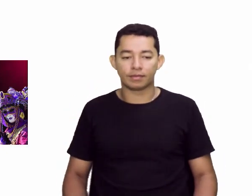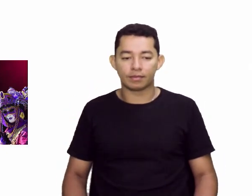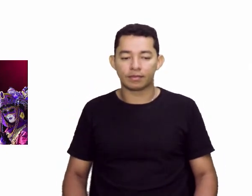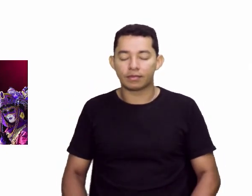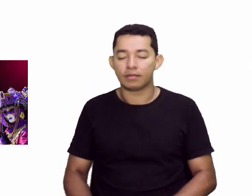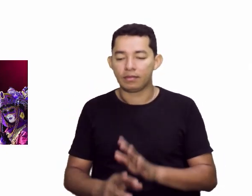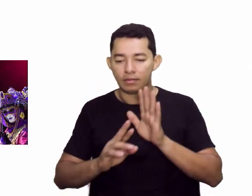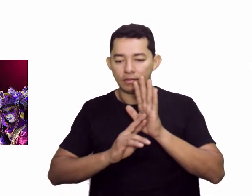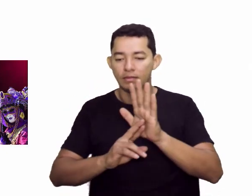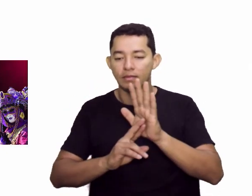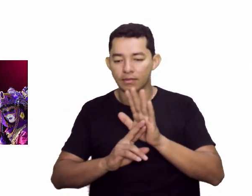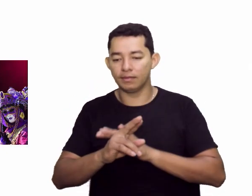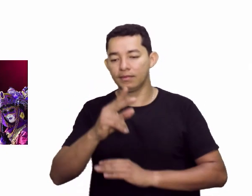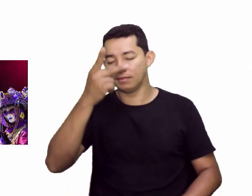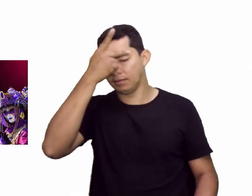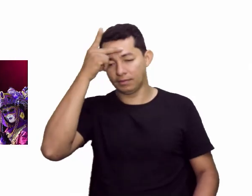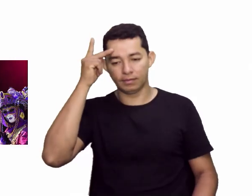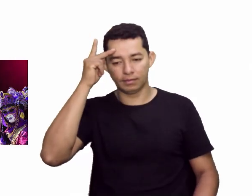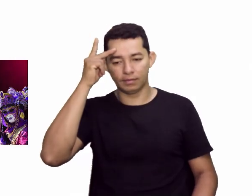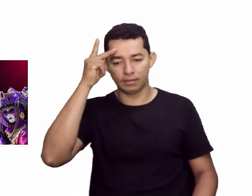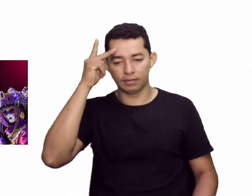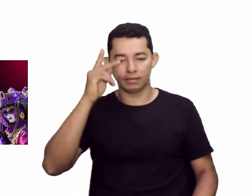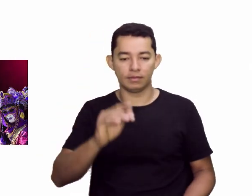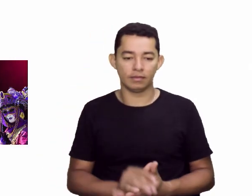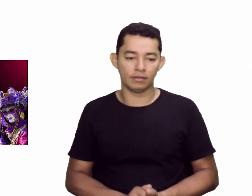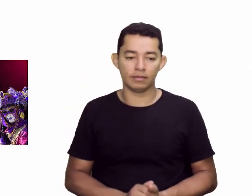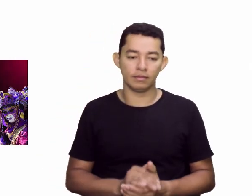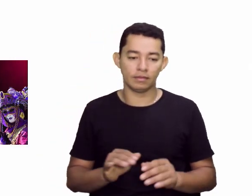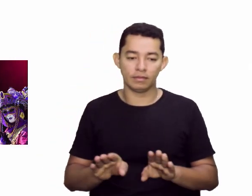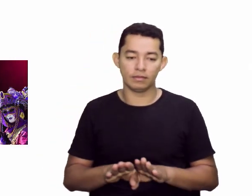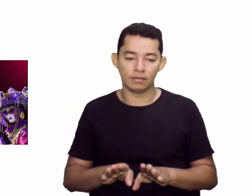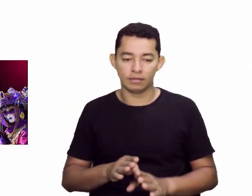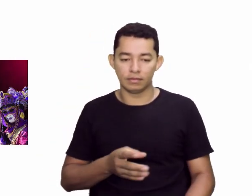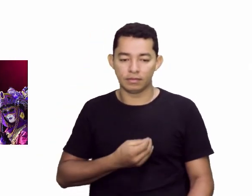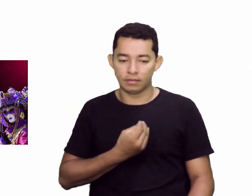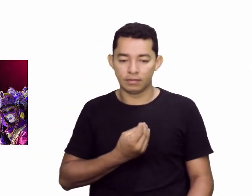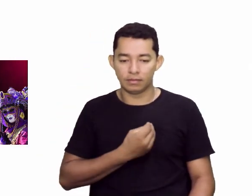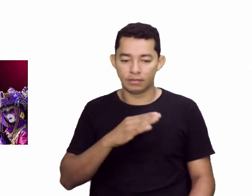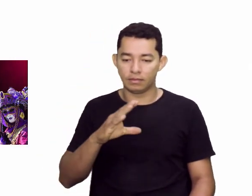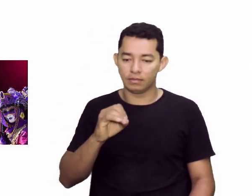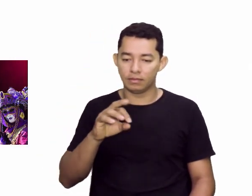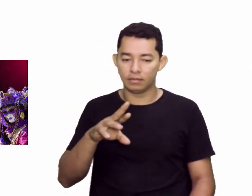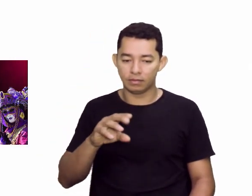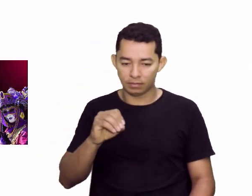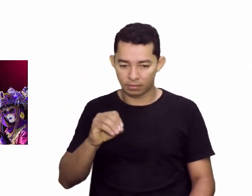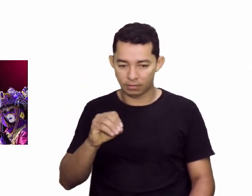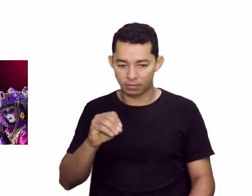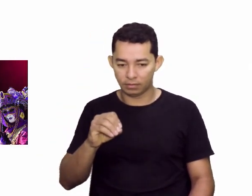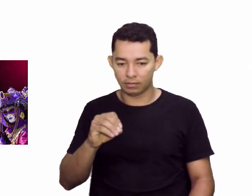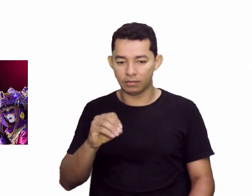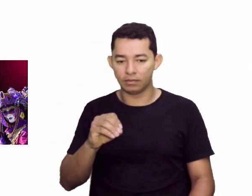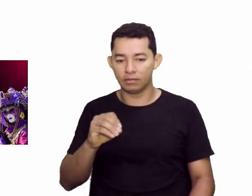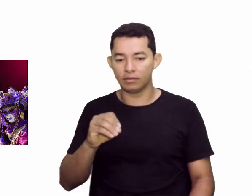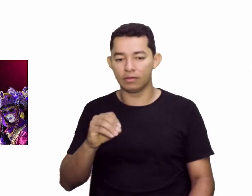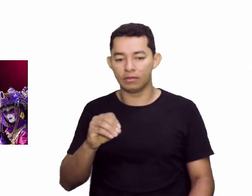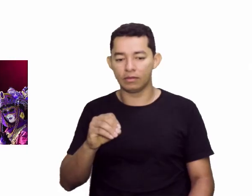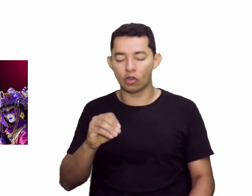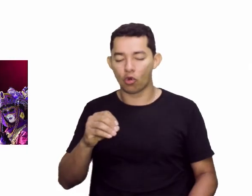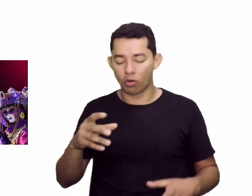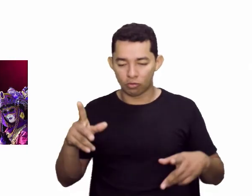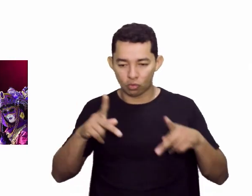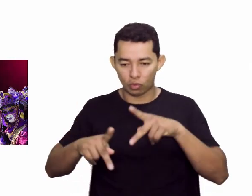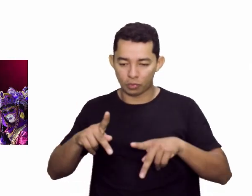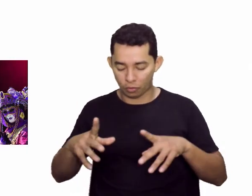os personagens. E aqui, ó, a presença do coro, que comentava e